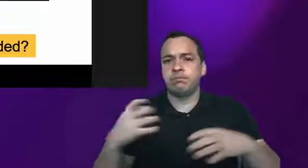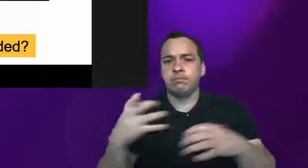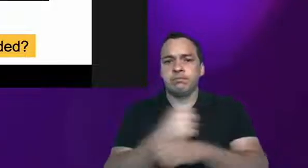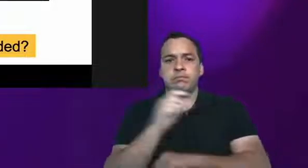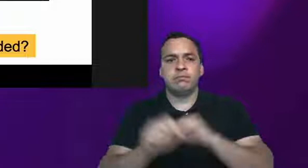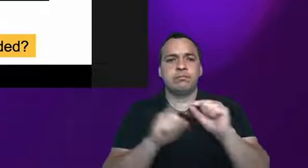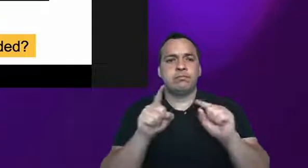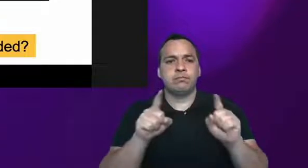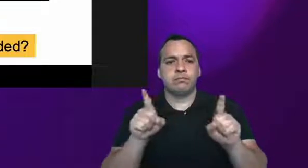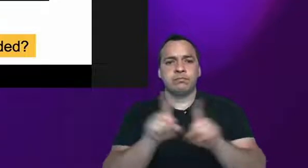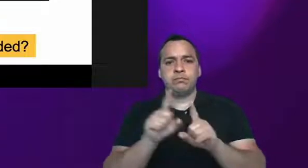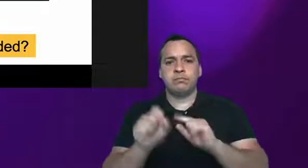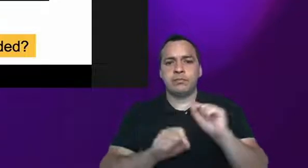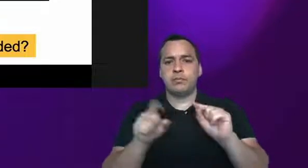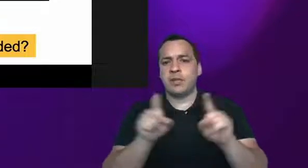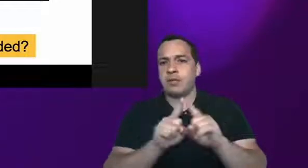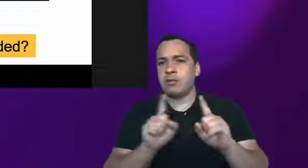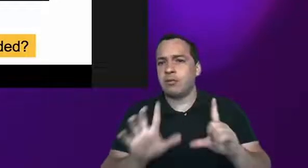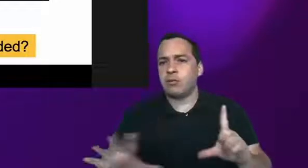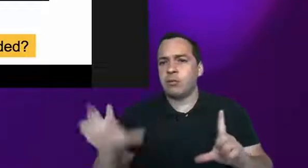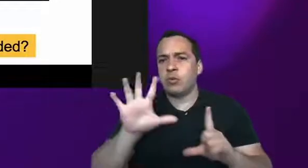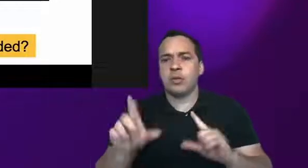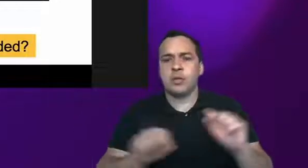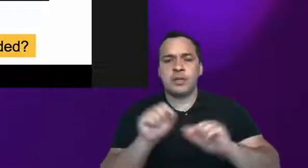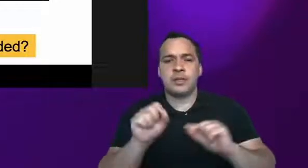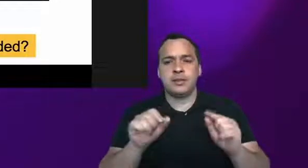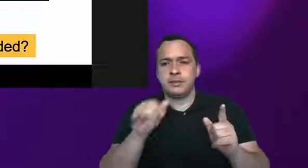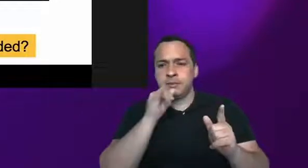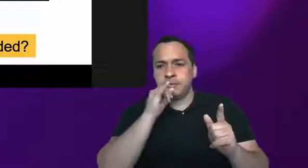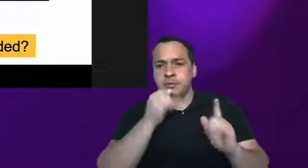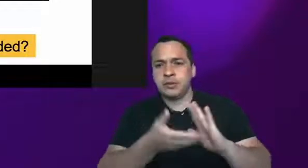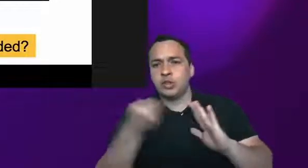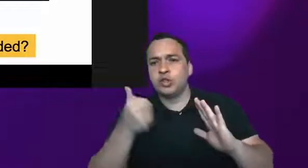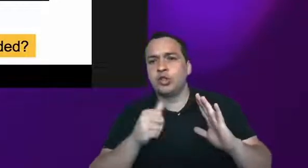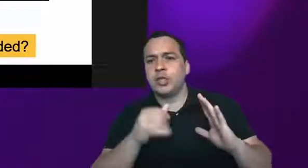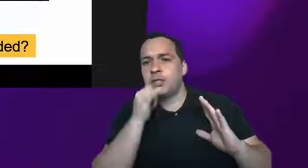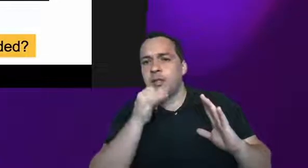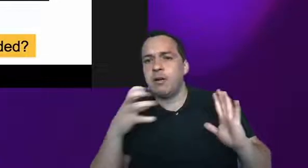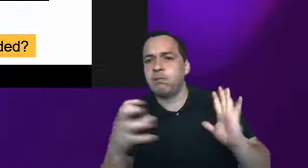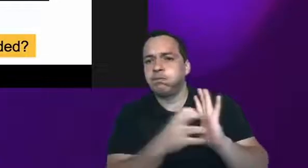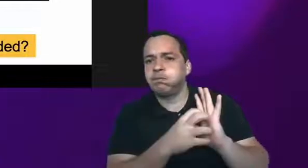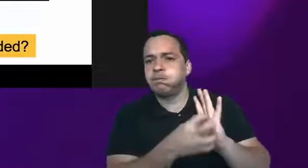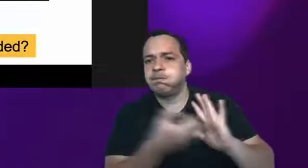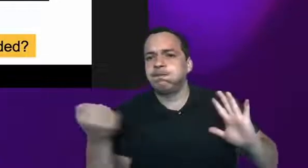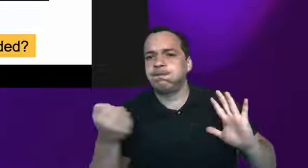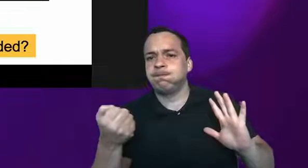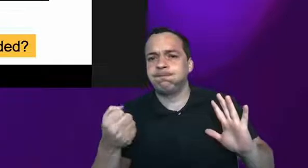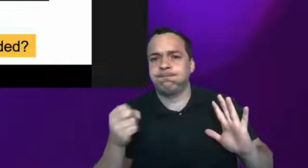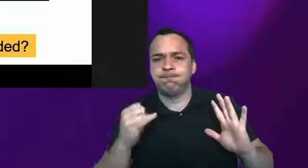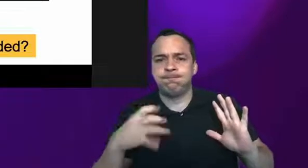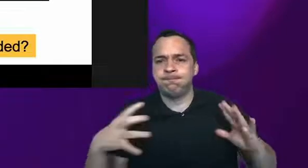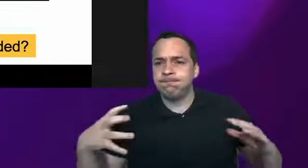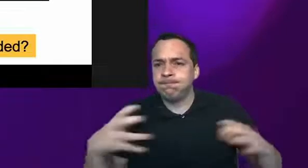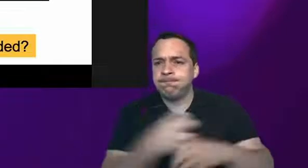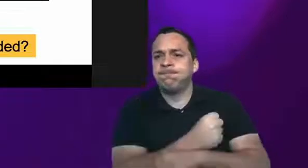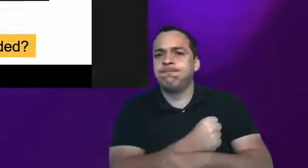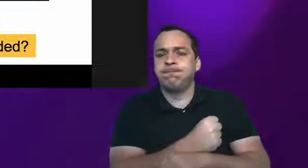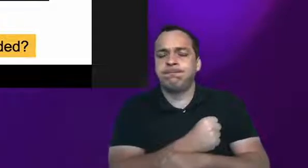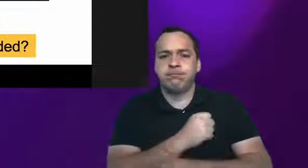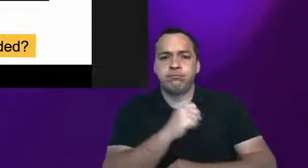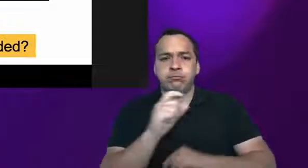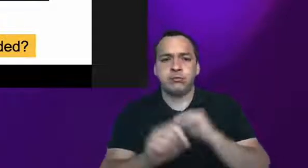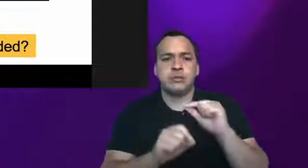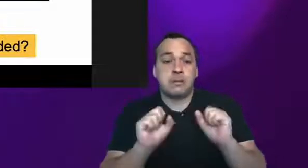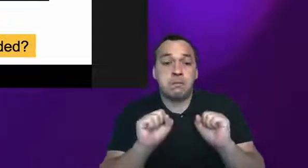da hepatectomia total. Se temos que, para tirar toda a doença, fazer uma hepatectomia total, então, nesse